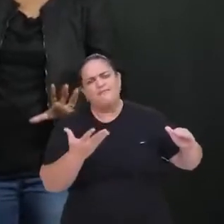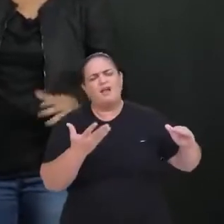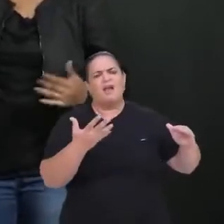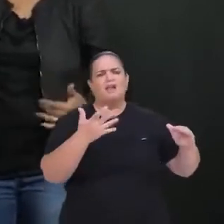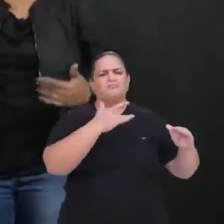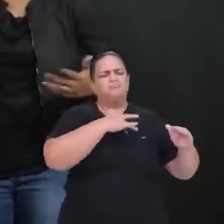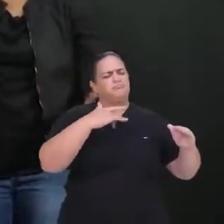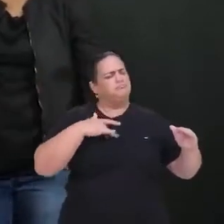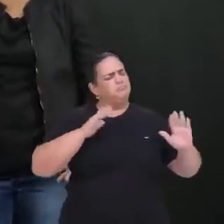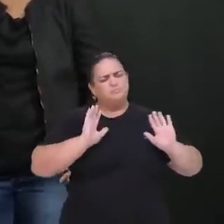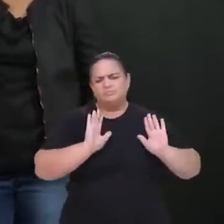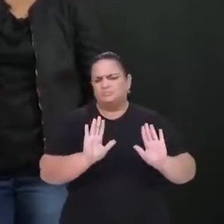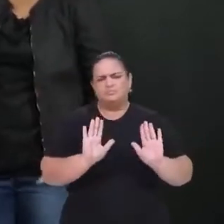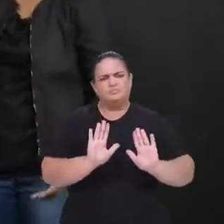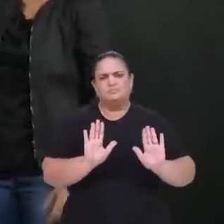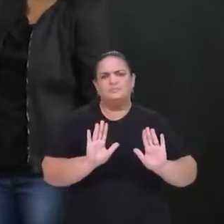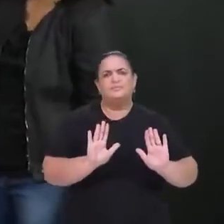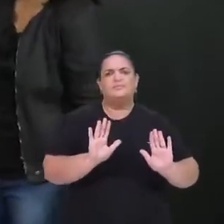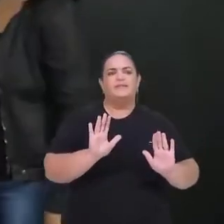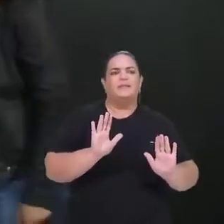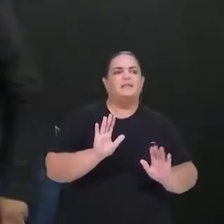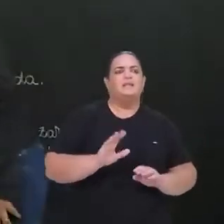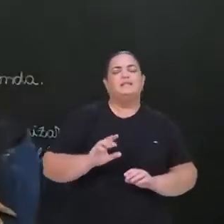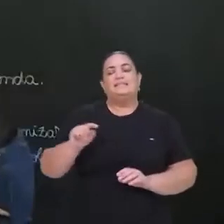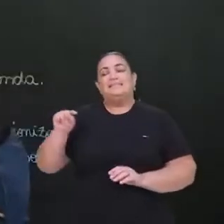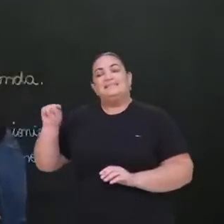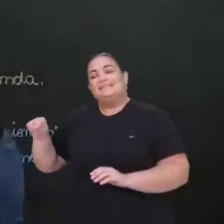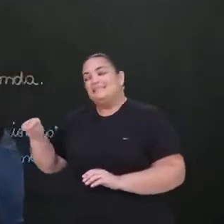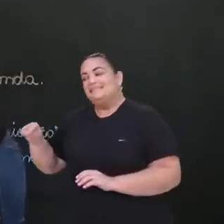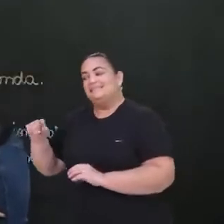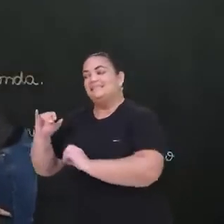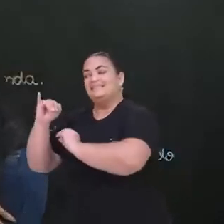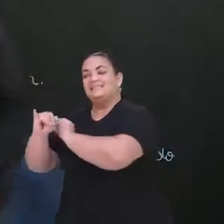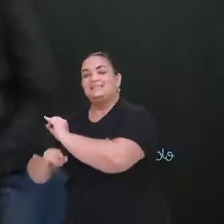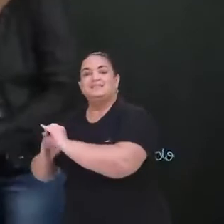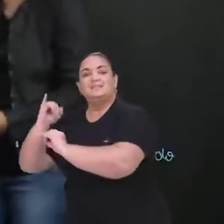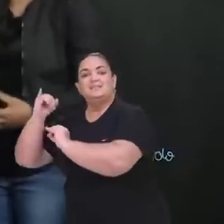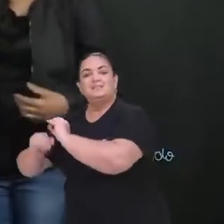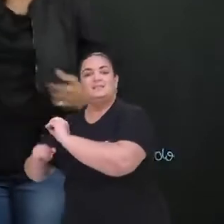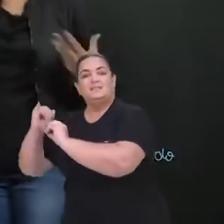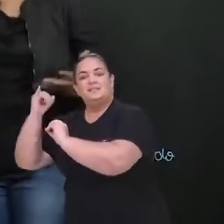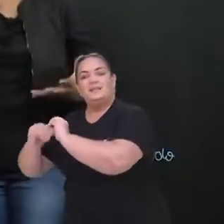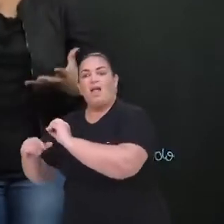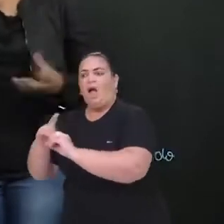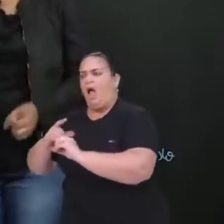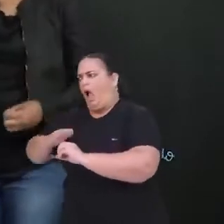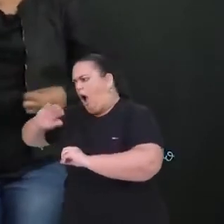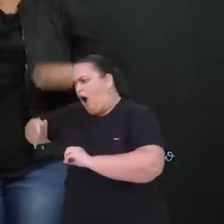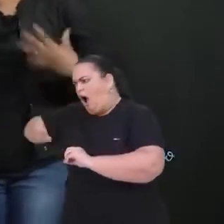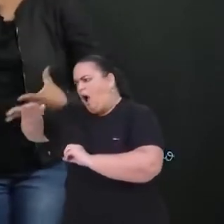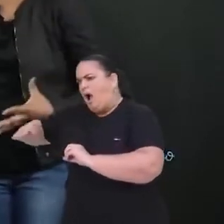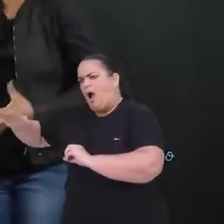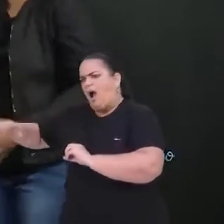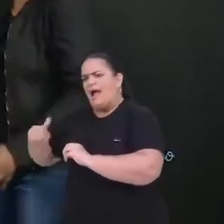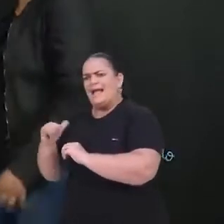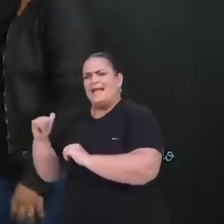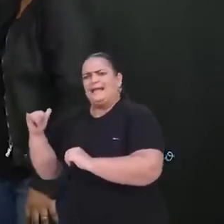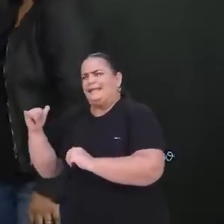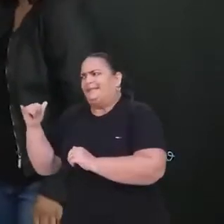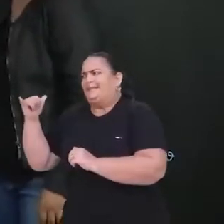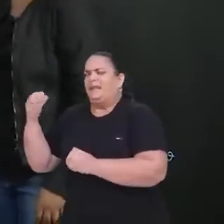não vai causar danos aos seres vivos, e a radiação ionizante. Muita frequência,